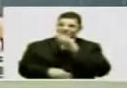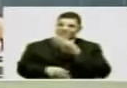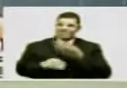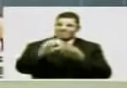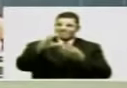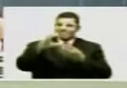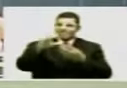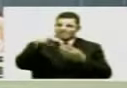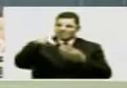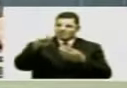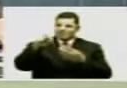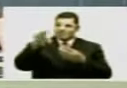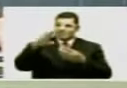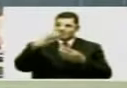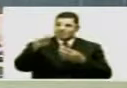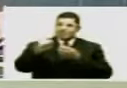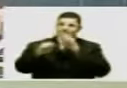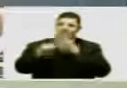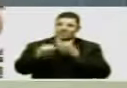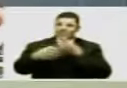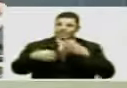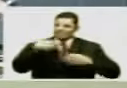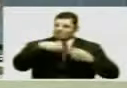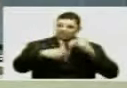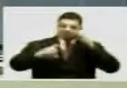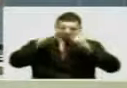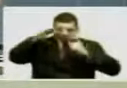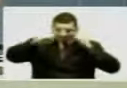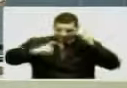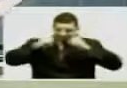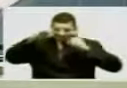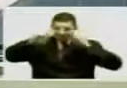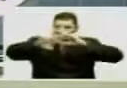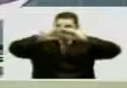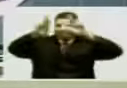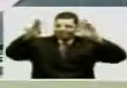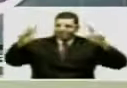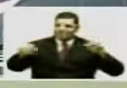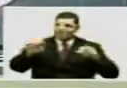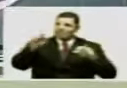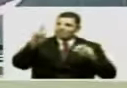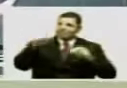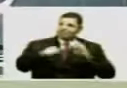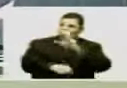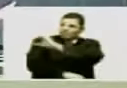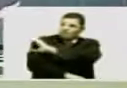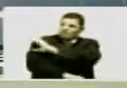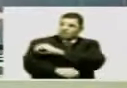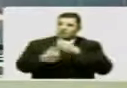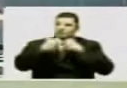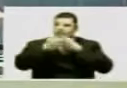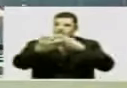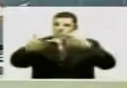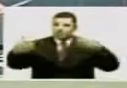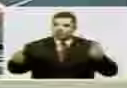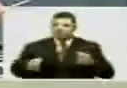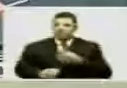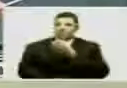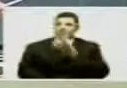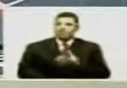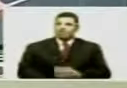manutenção. Já expressei essa minha preocupação com uma série de audiências na Comissão de Transporte, Trânsito e